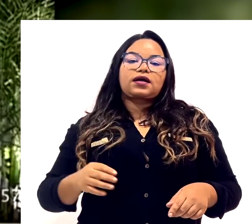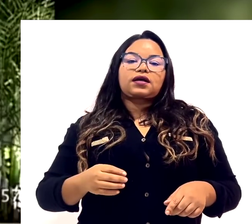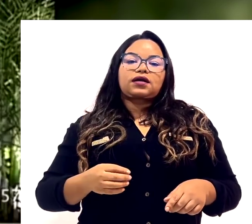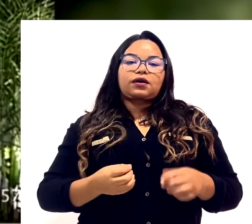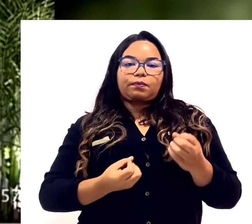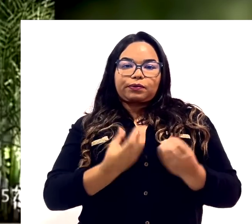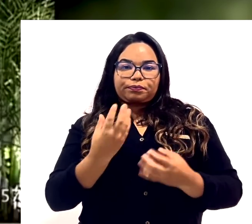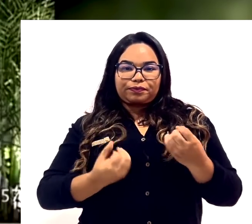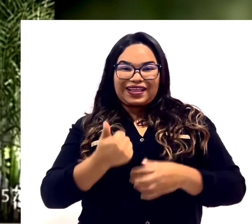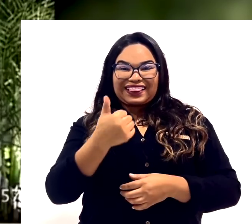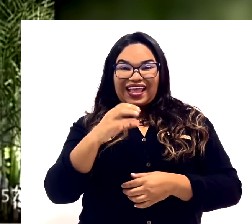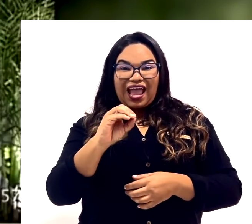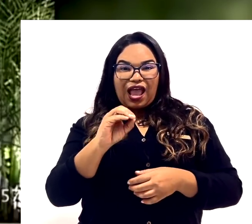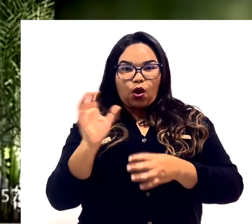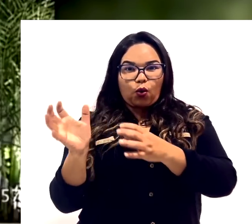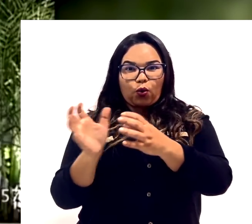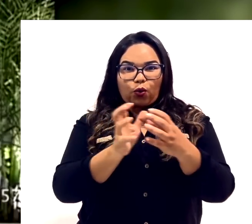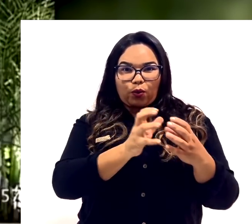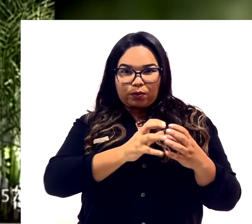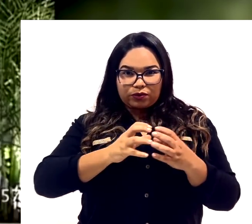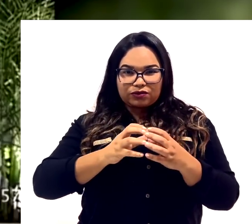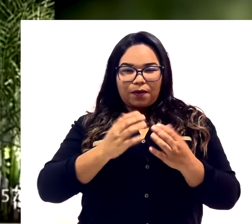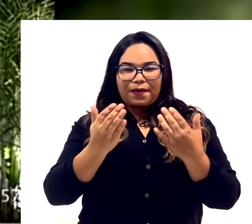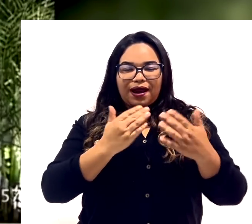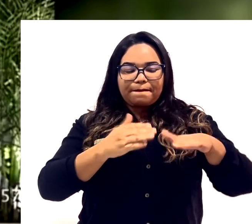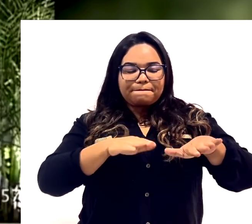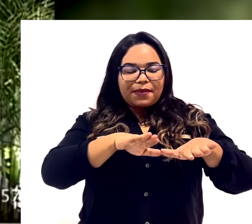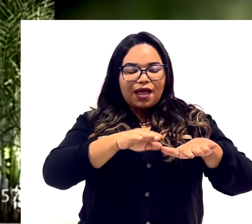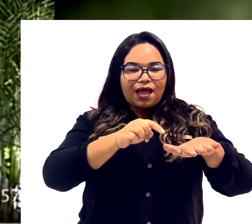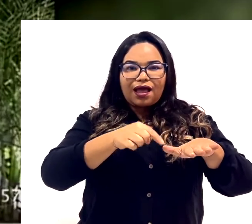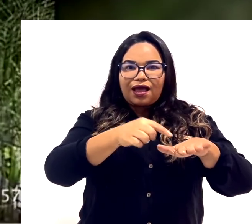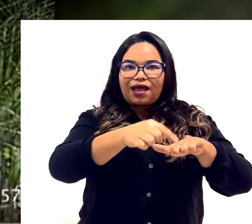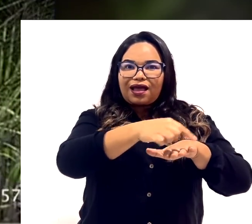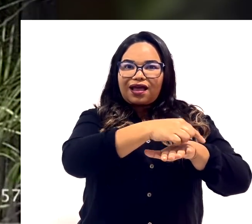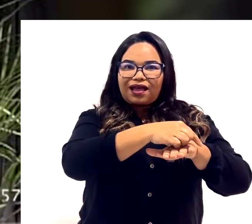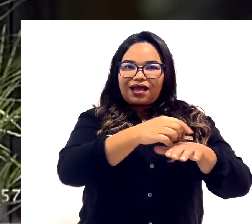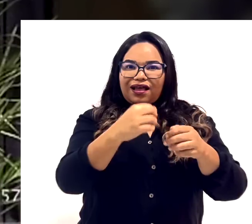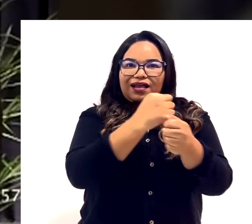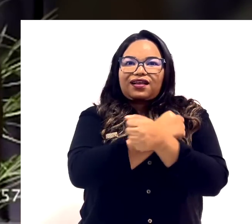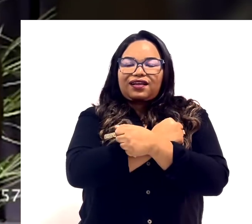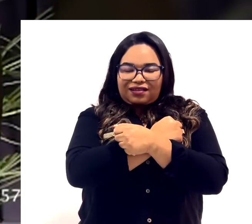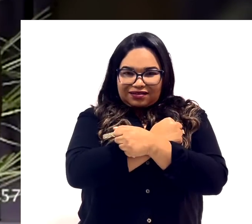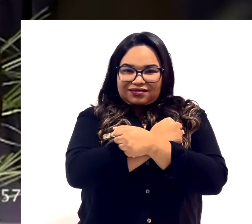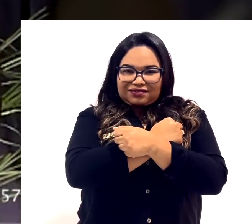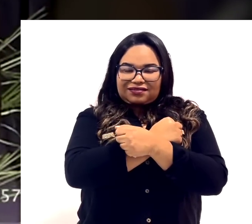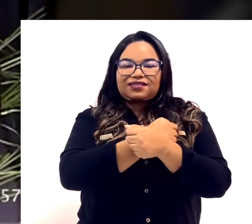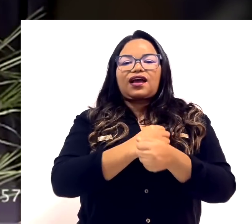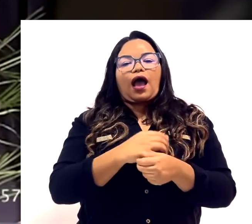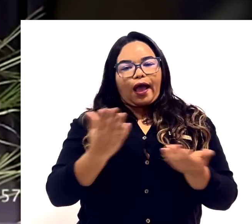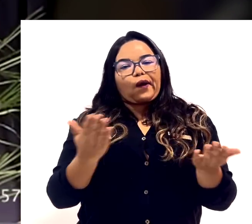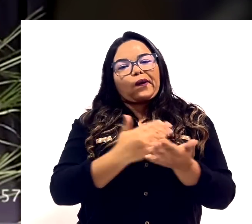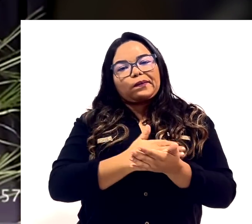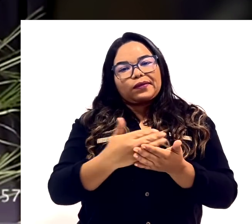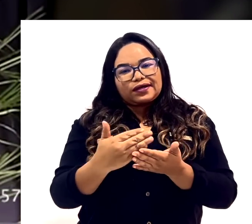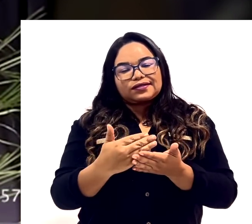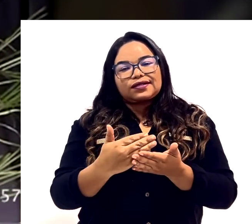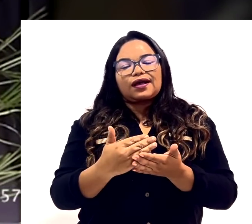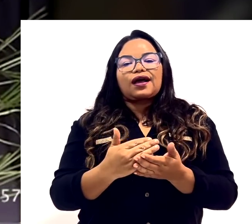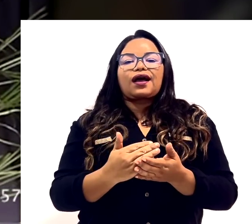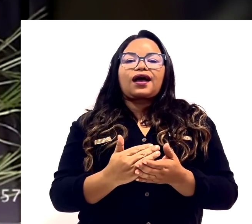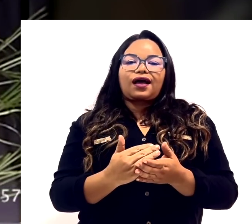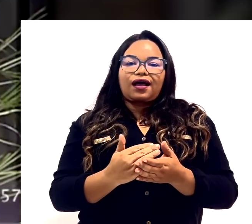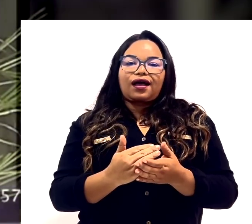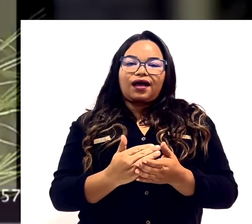quando o Estado romano desaparece, o anticristo será revelado. E isto é o que criam os pais da igreja cristã primitiva. Tá outro,